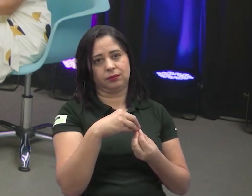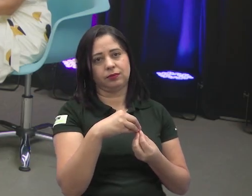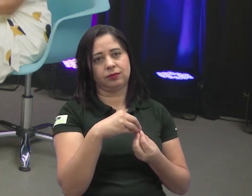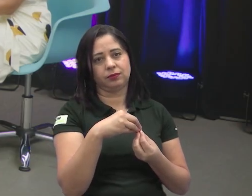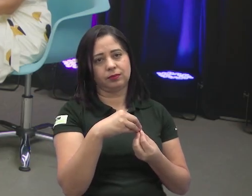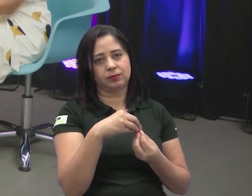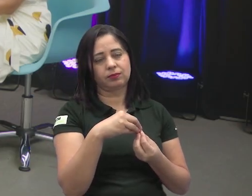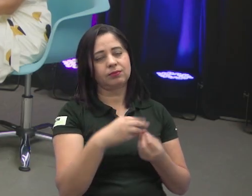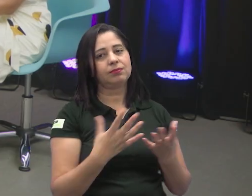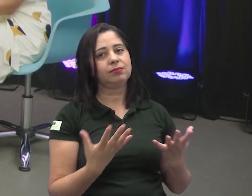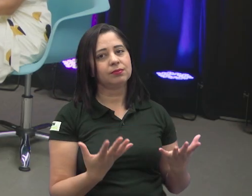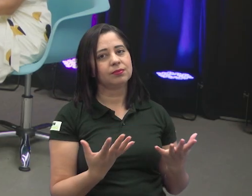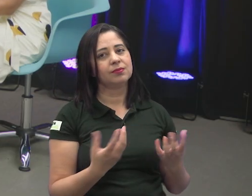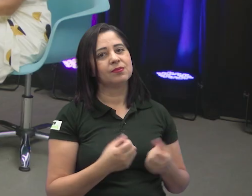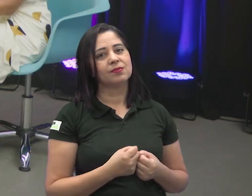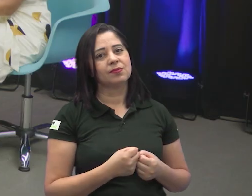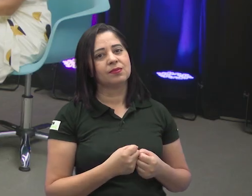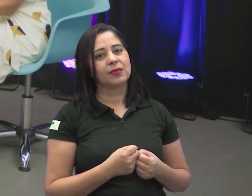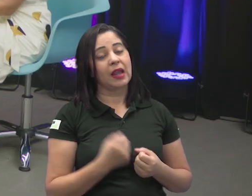Muitos